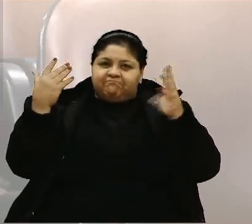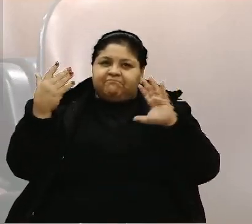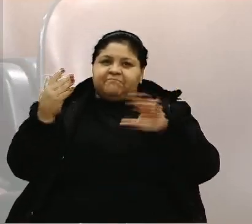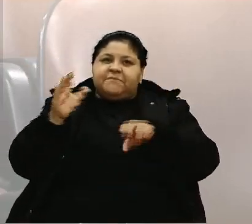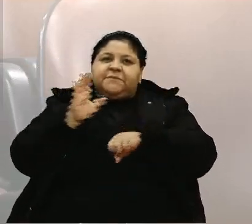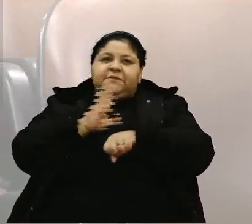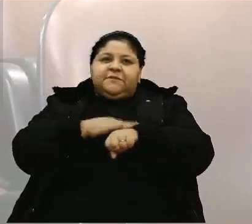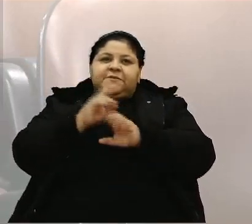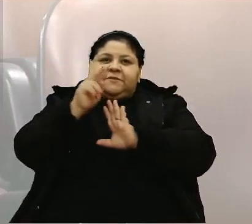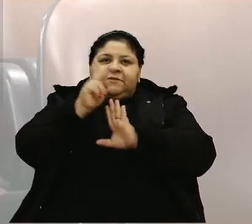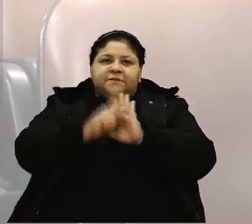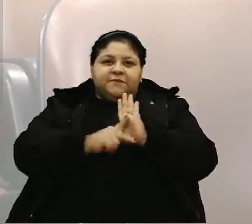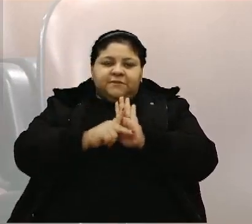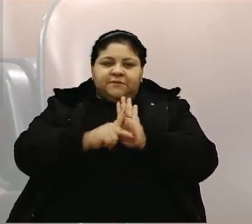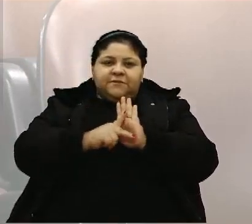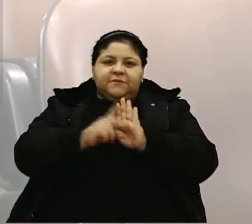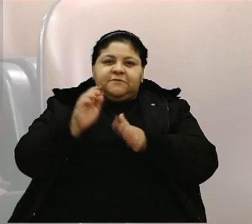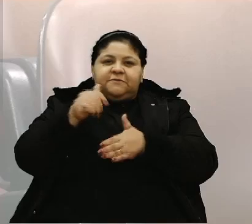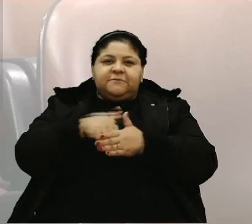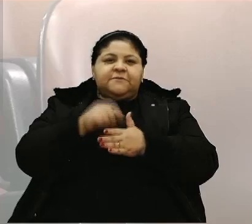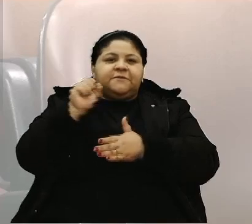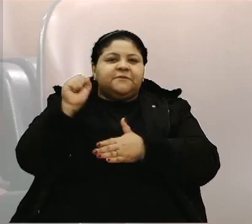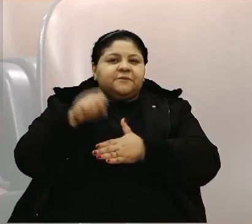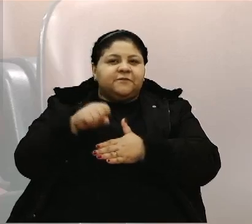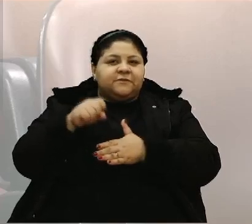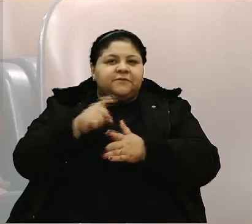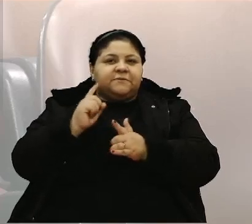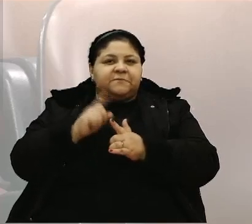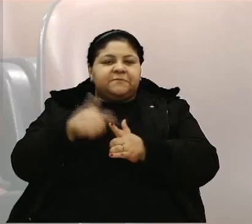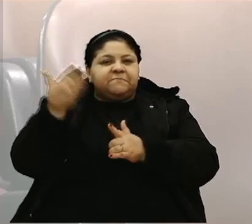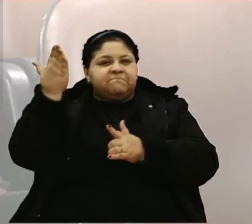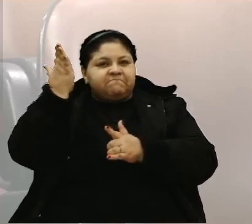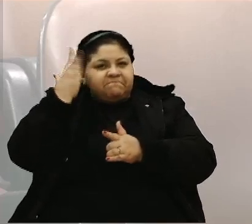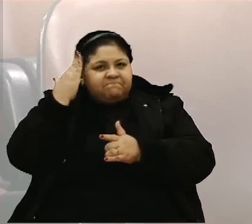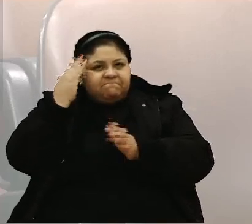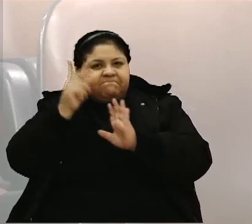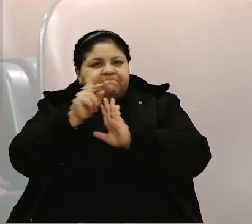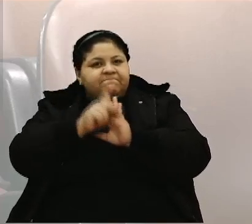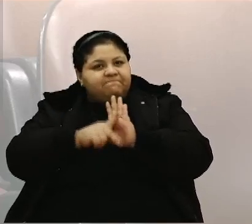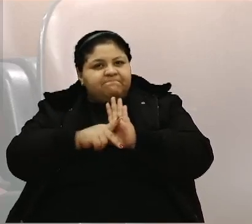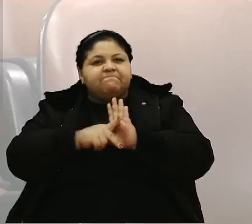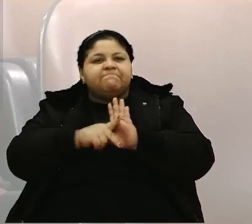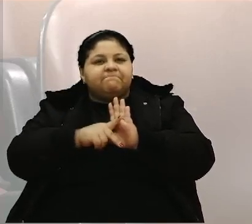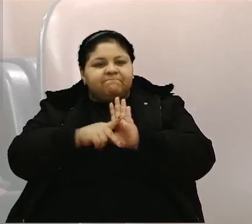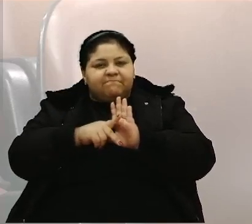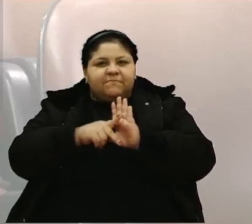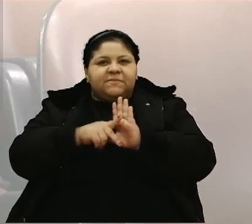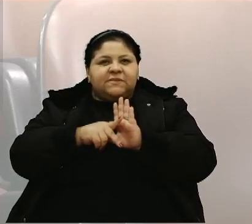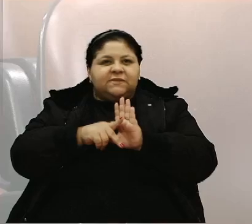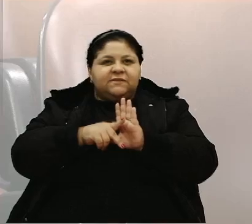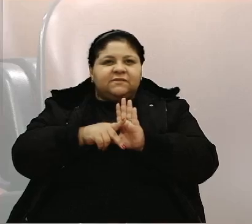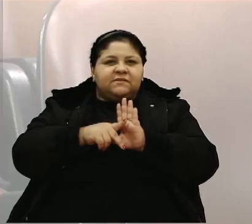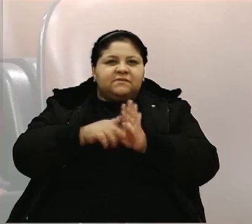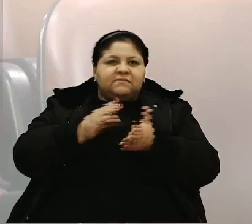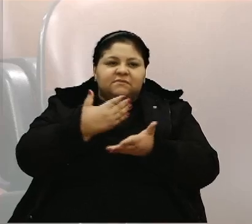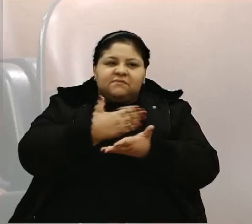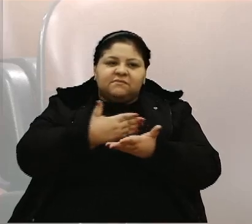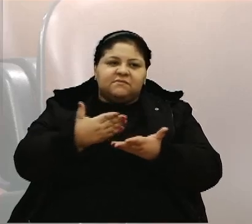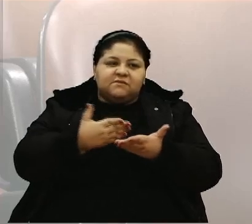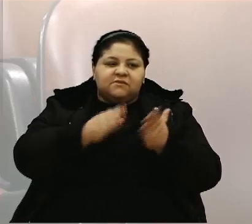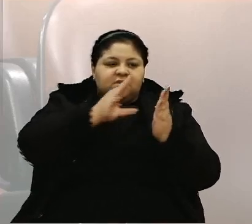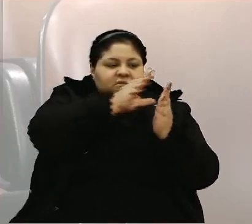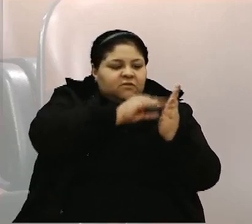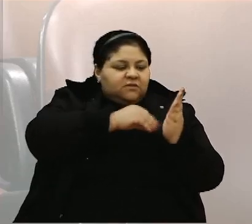o projeto está passando aí, vou votar sim, porque entendo que esse projeto deve sim entrar aí no